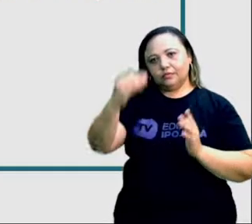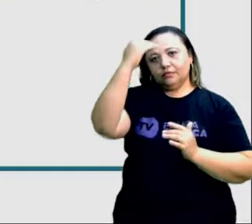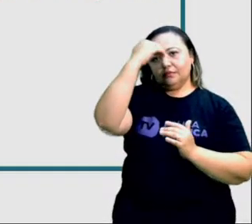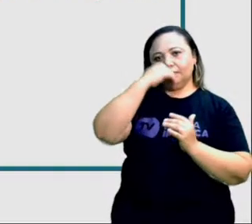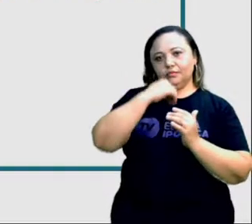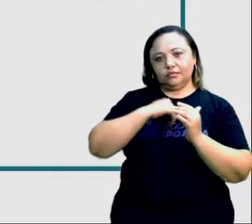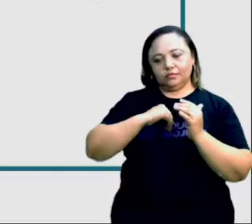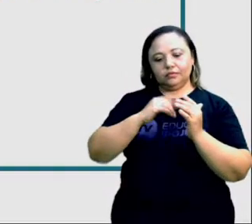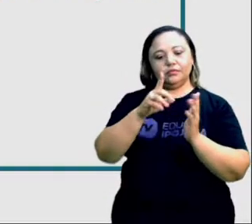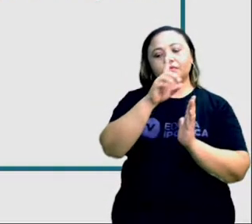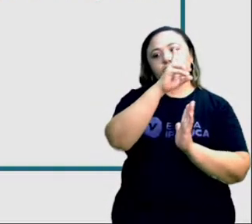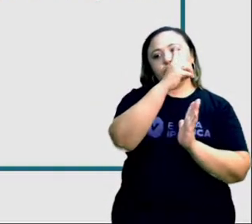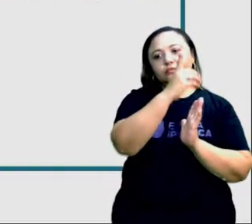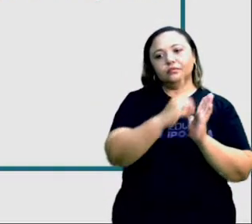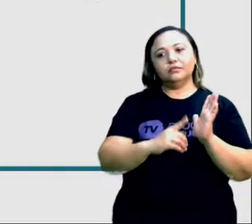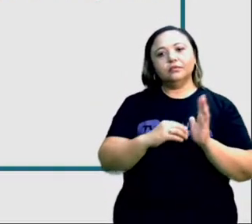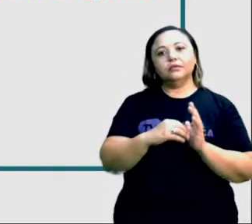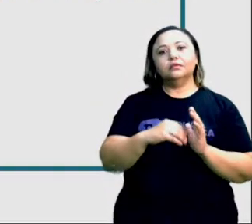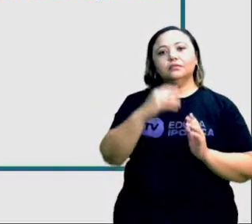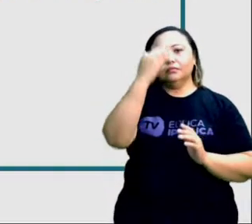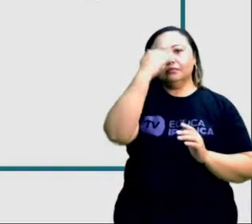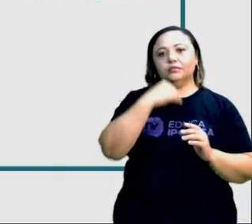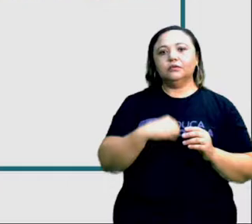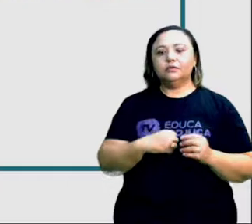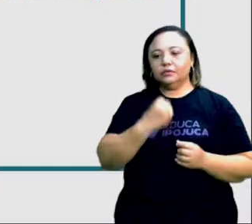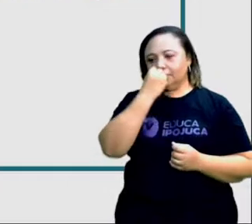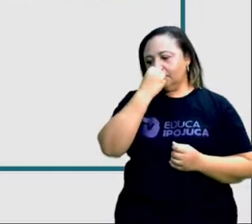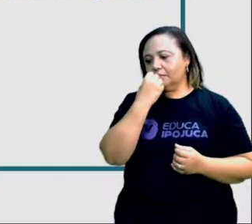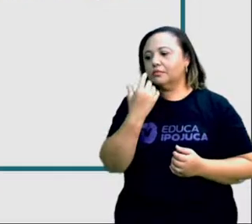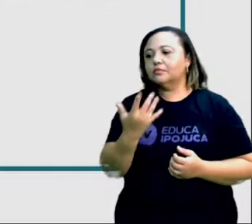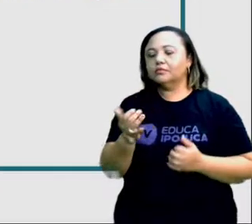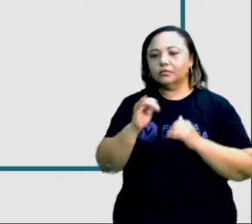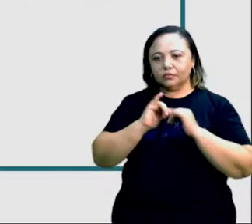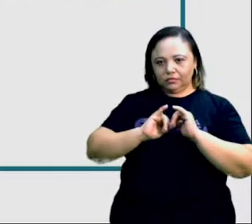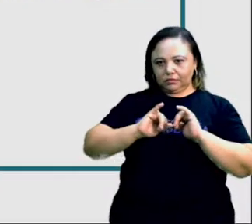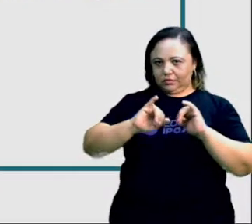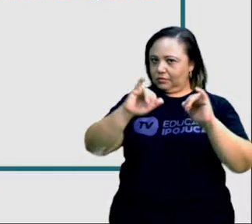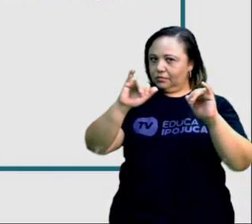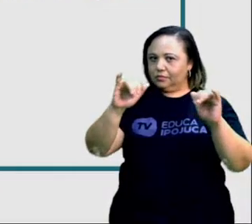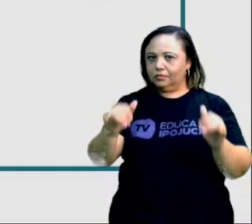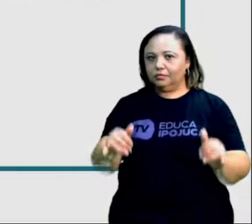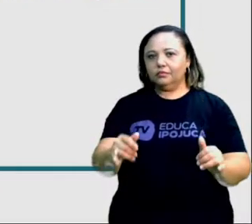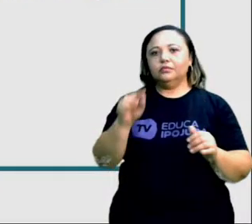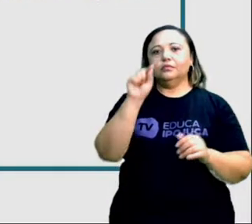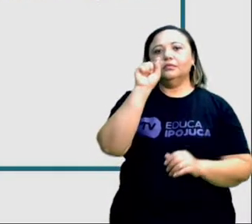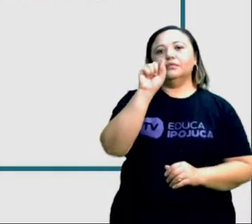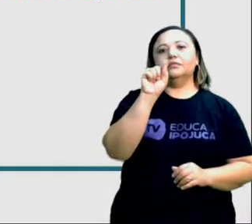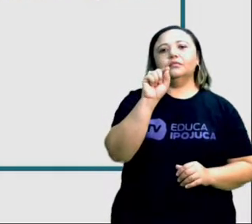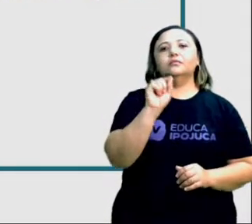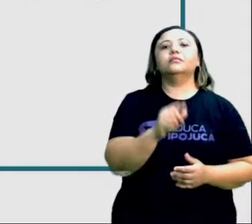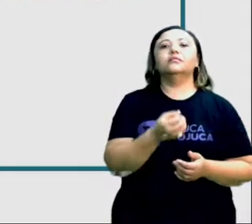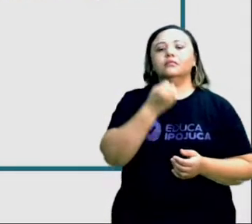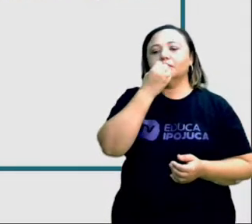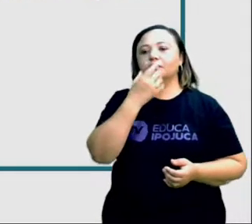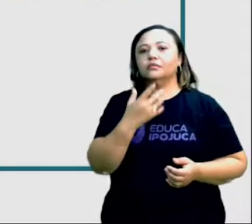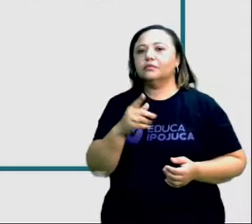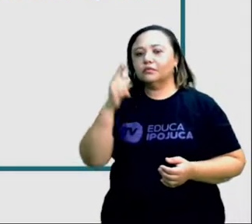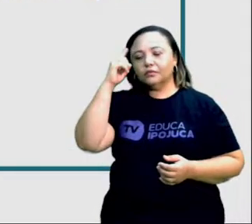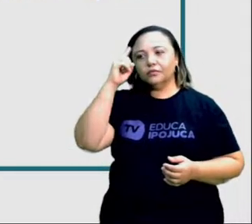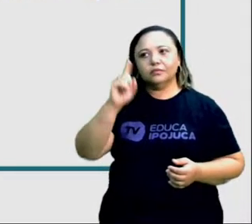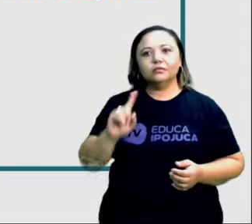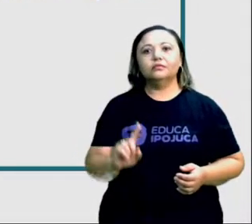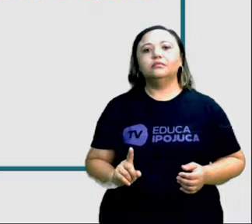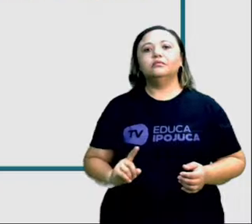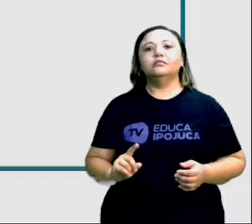si, perdão, um fragmento de boas notícias. A boa notícia é que você não sabe